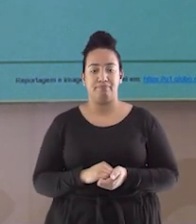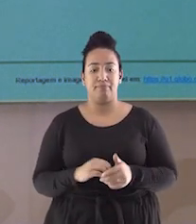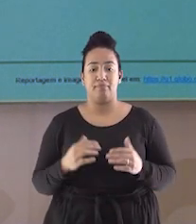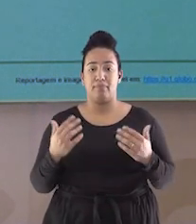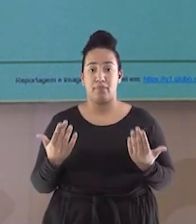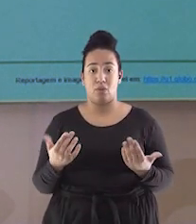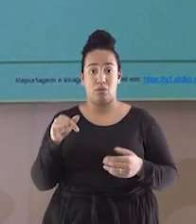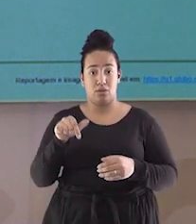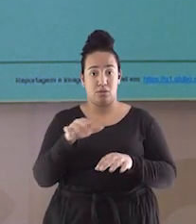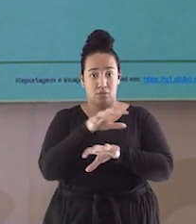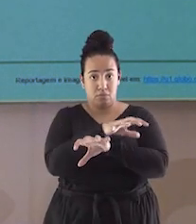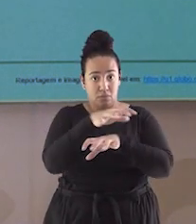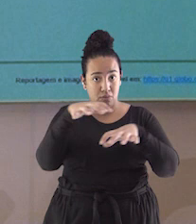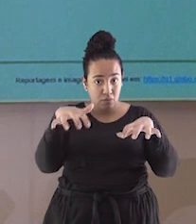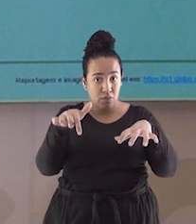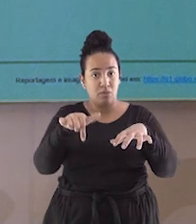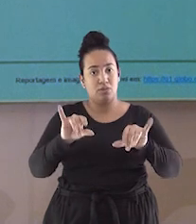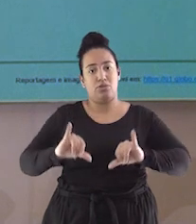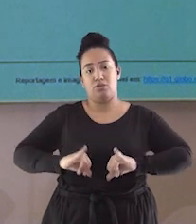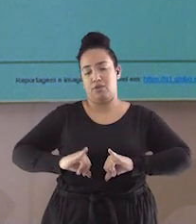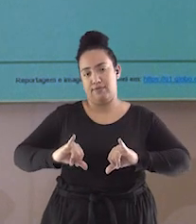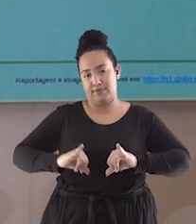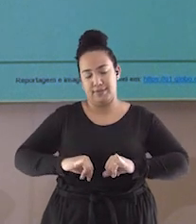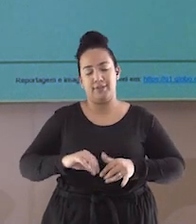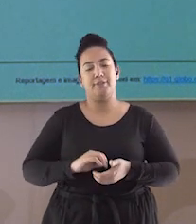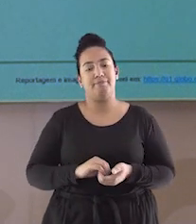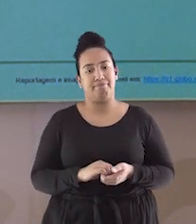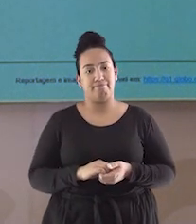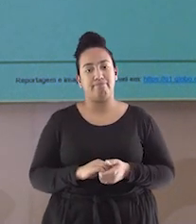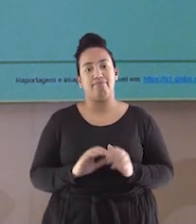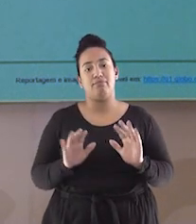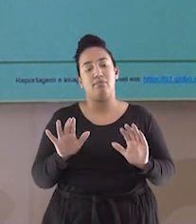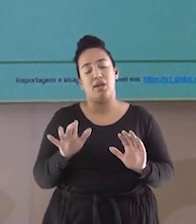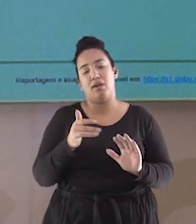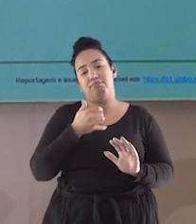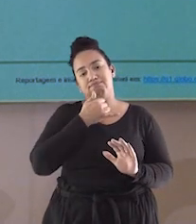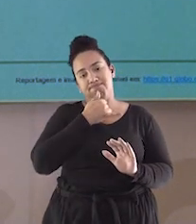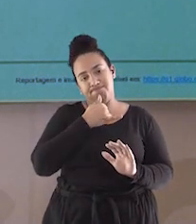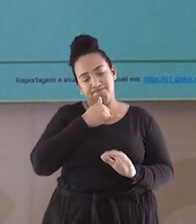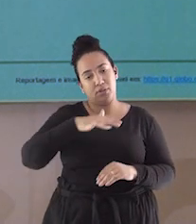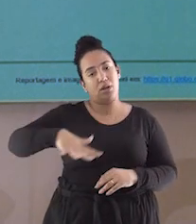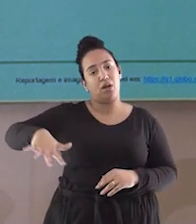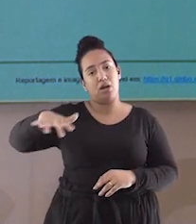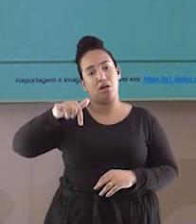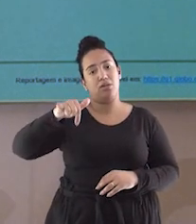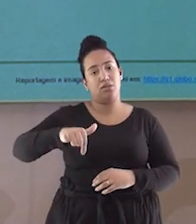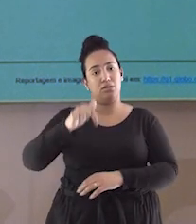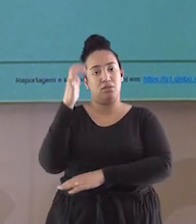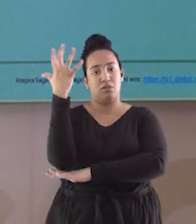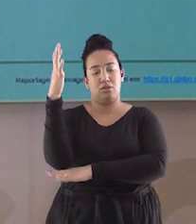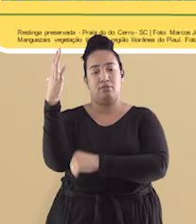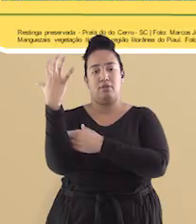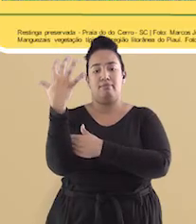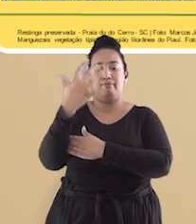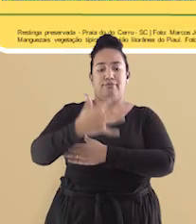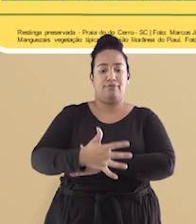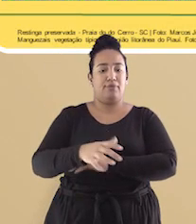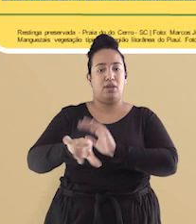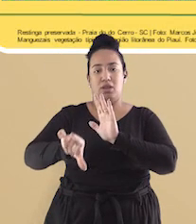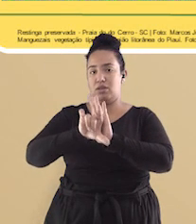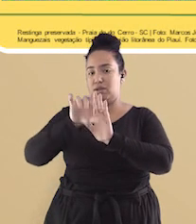é afetado. E, infelizmente, muitas dessas áreas são desmatadas de forma ilegal.